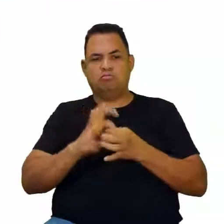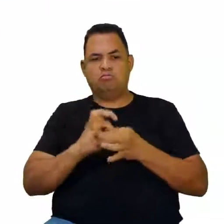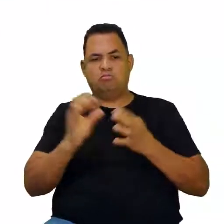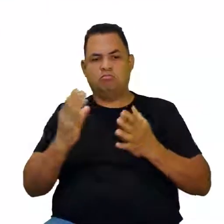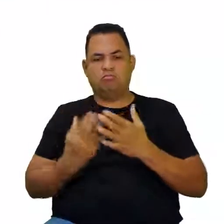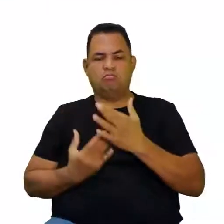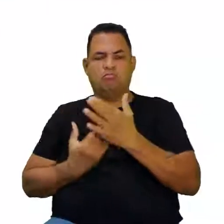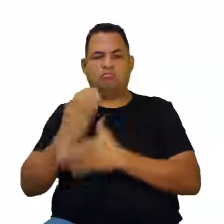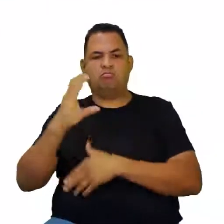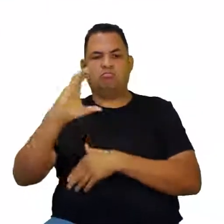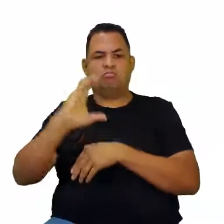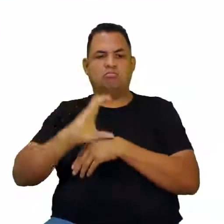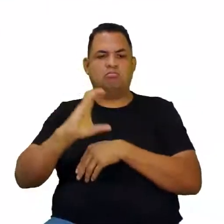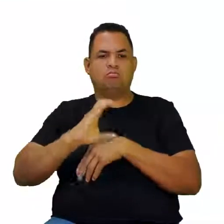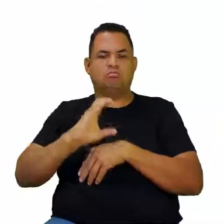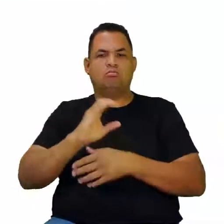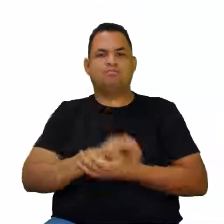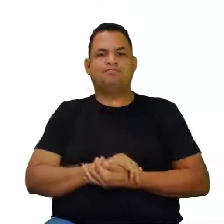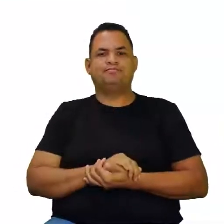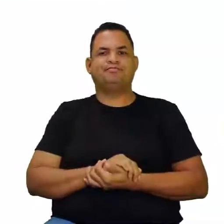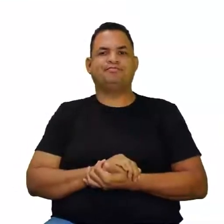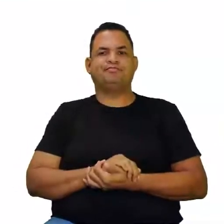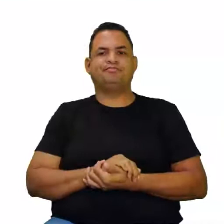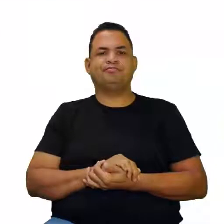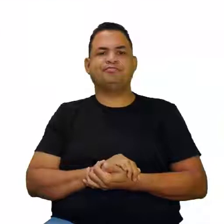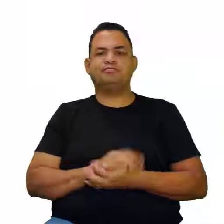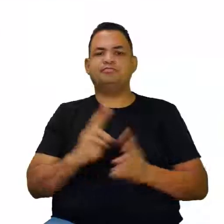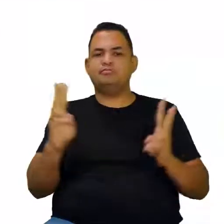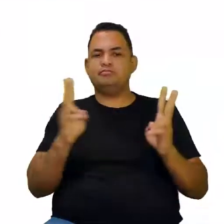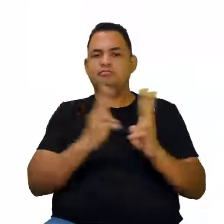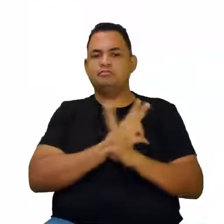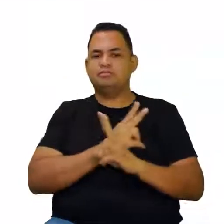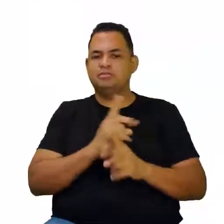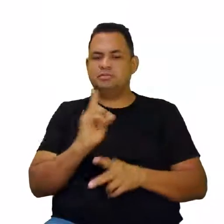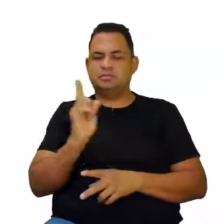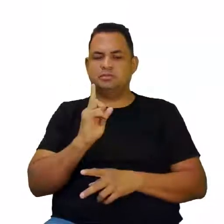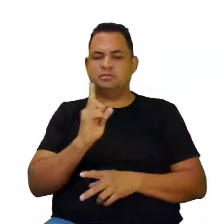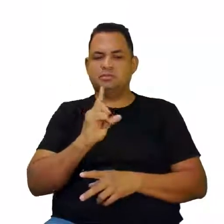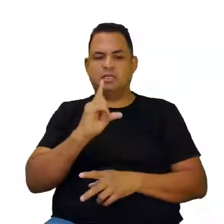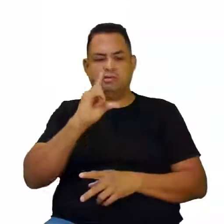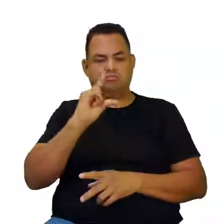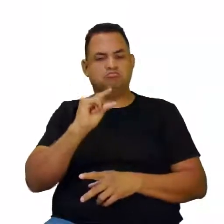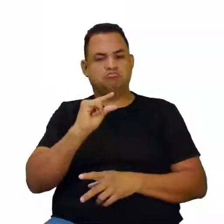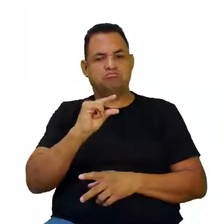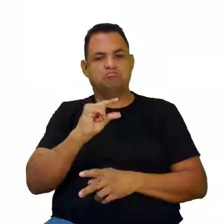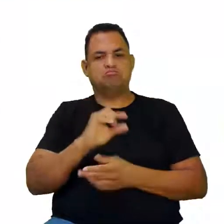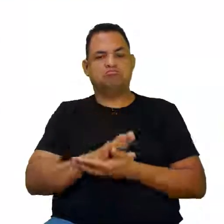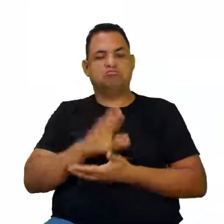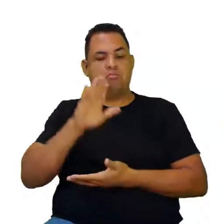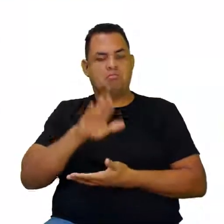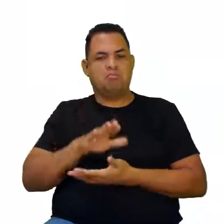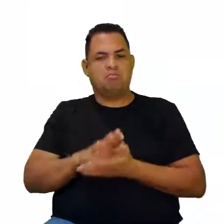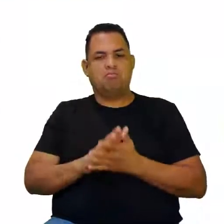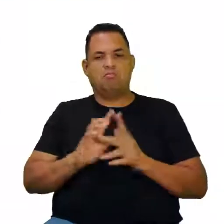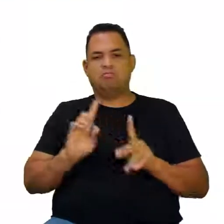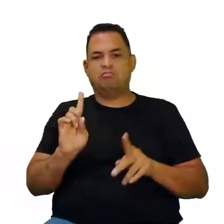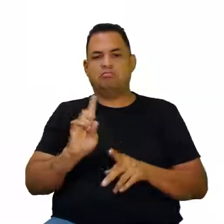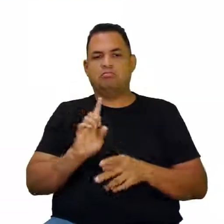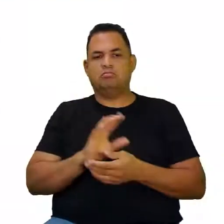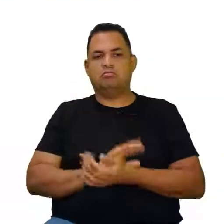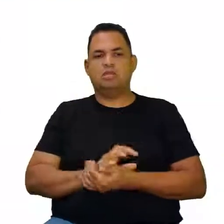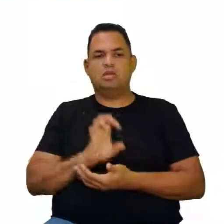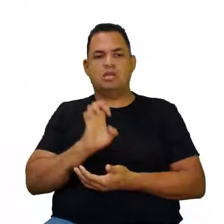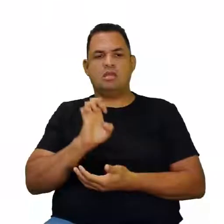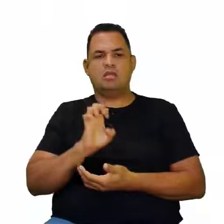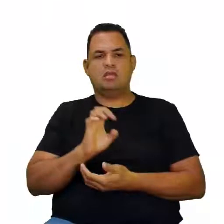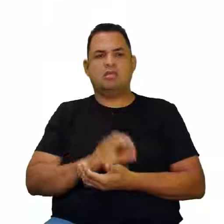de carbono. Não. A energia a partir do vento ela não é a mais barata. Ela é, sim, livre de carbono, mas a letra E